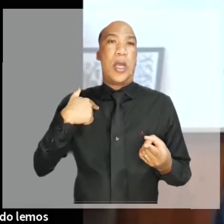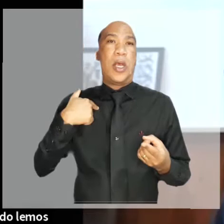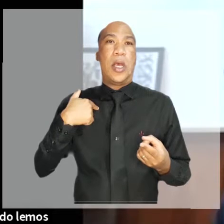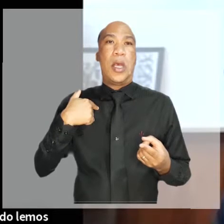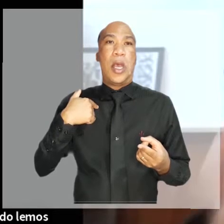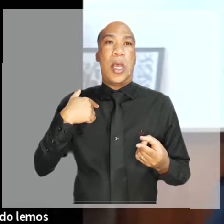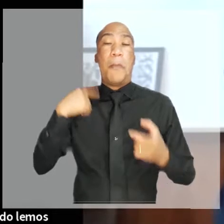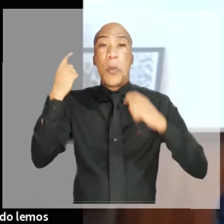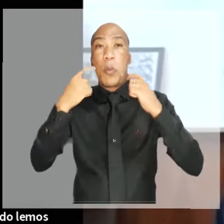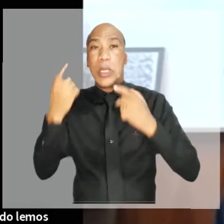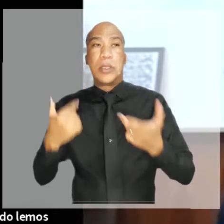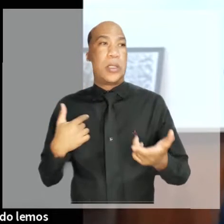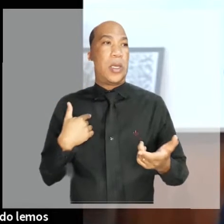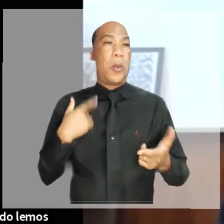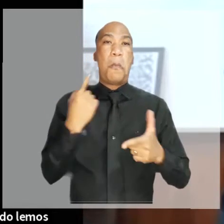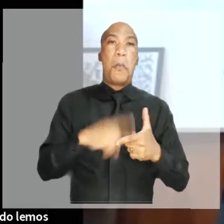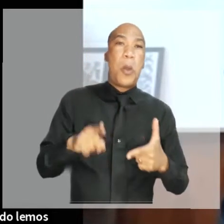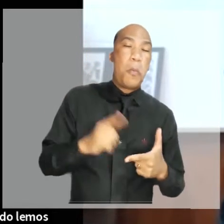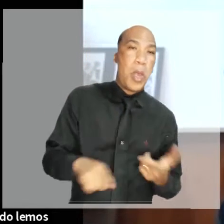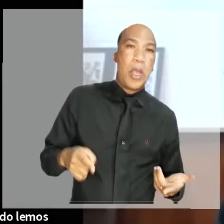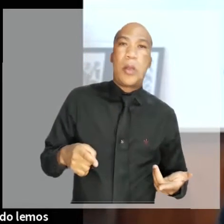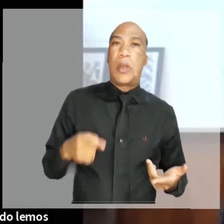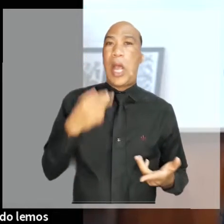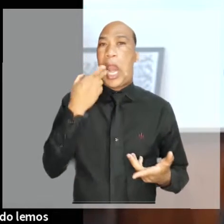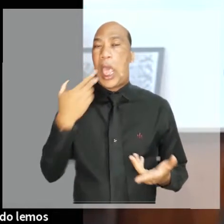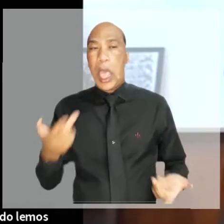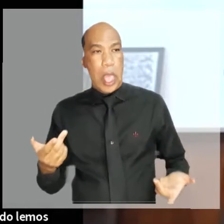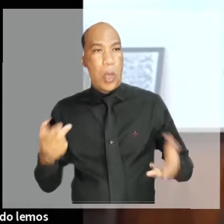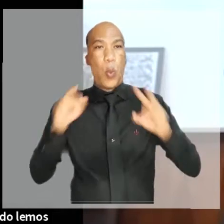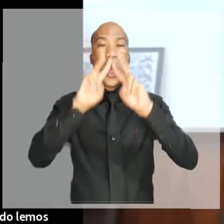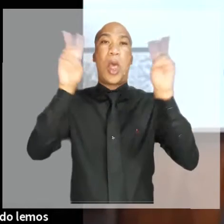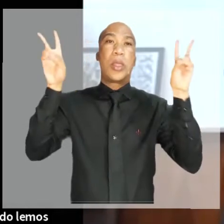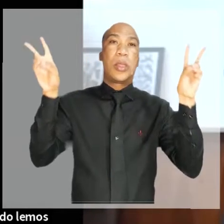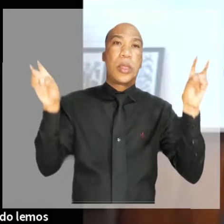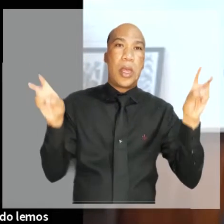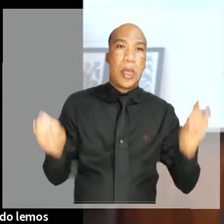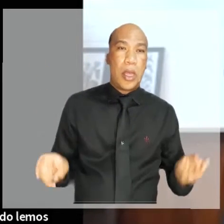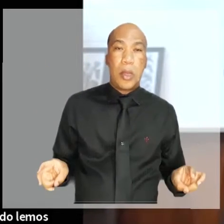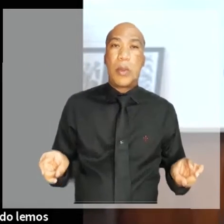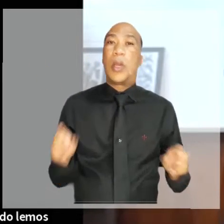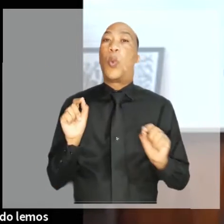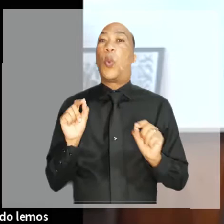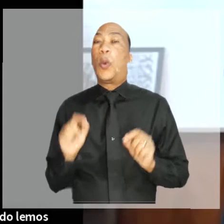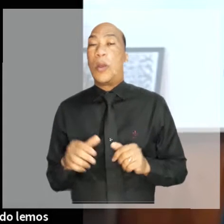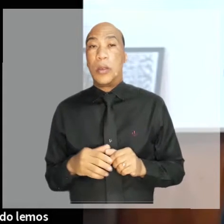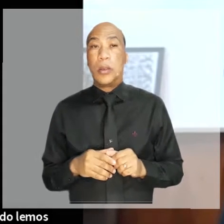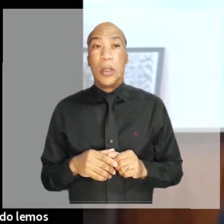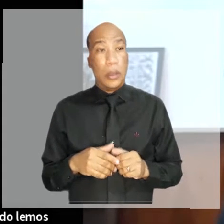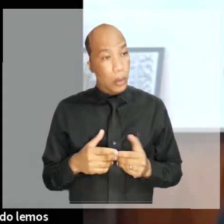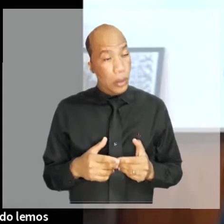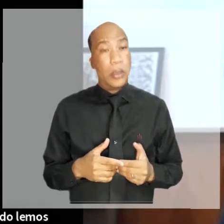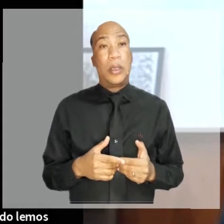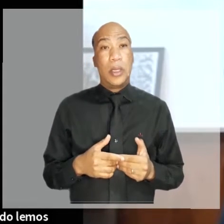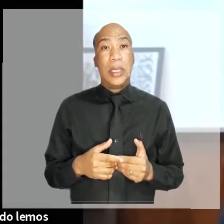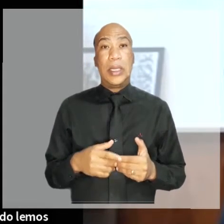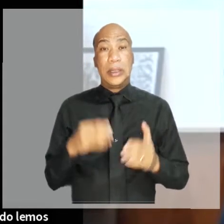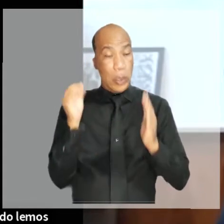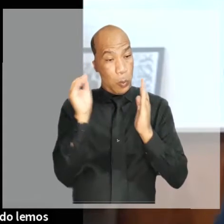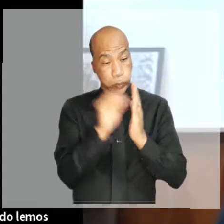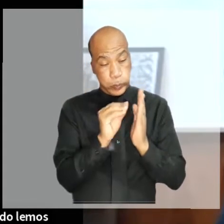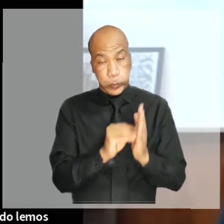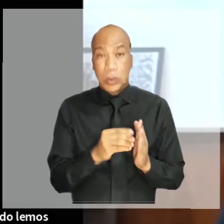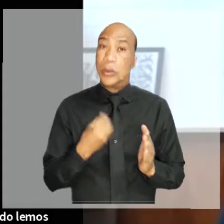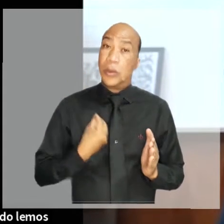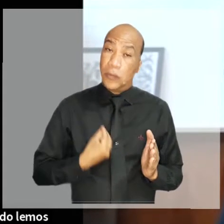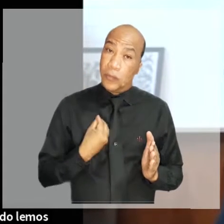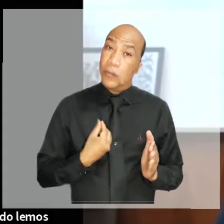são as preocupações, as linguagens, os temas. Então, esse é um arquivo que eu acho que é um arquivo vivo, né, da vida